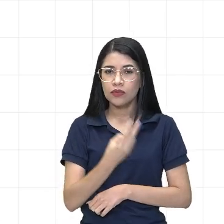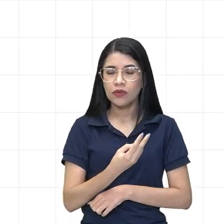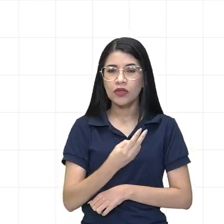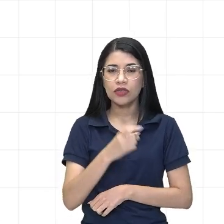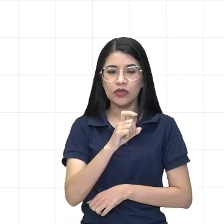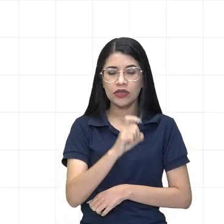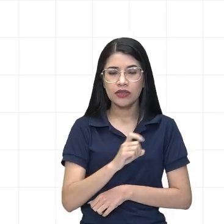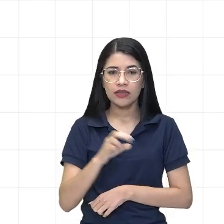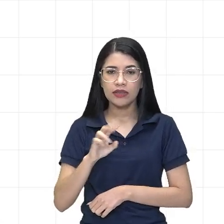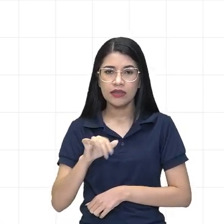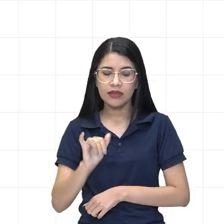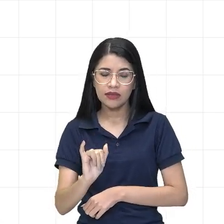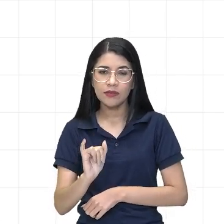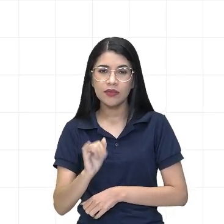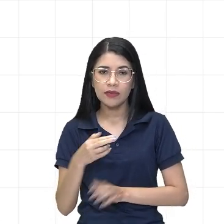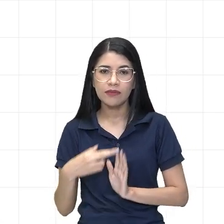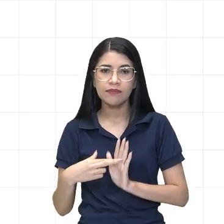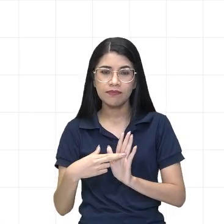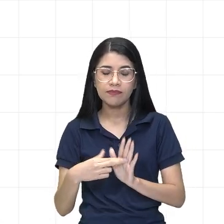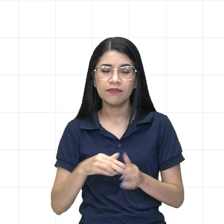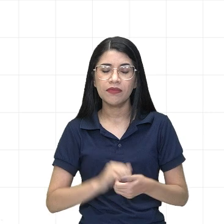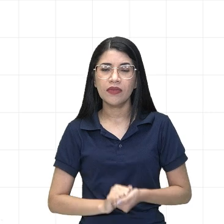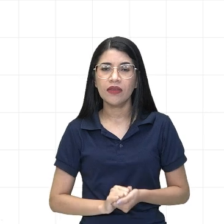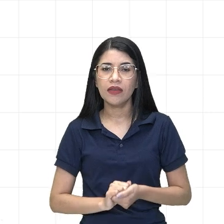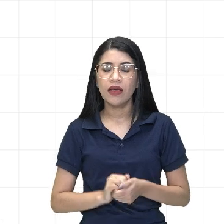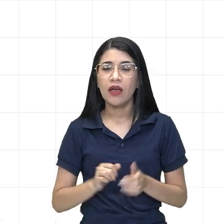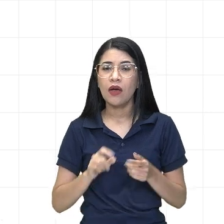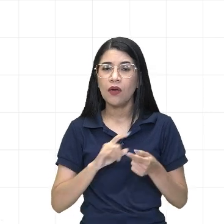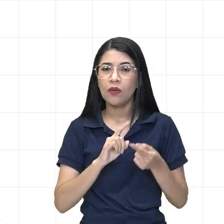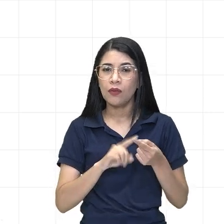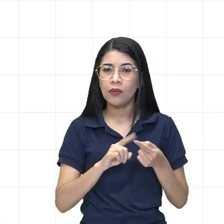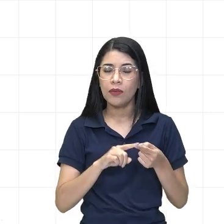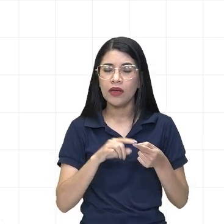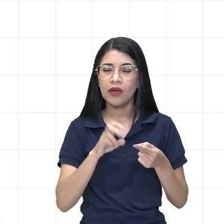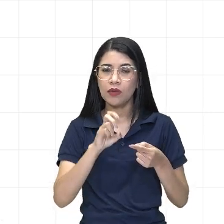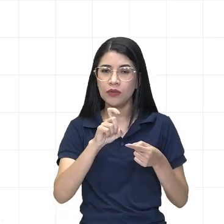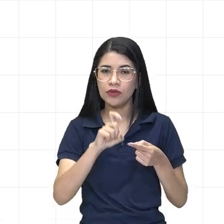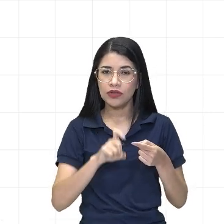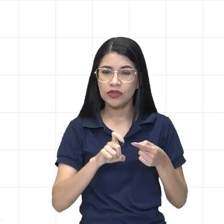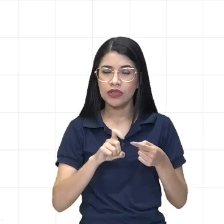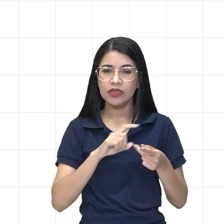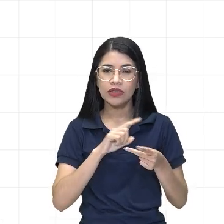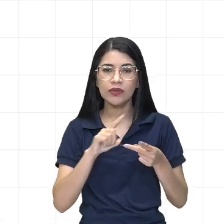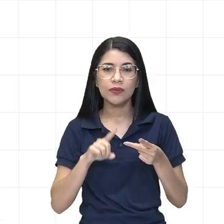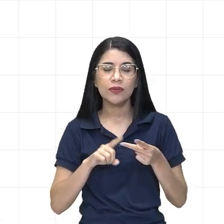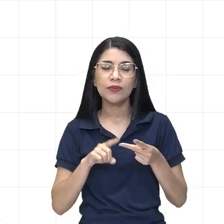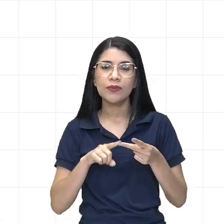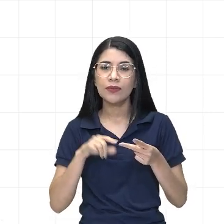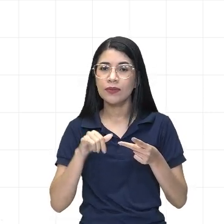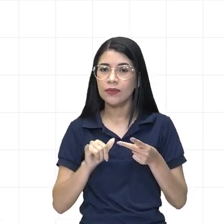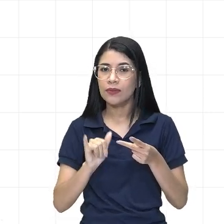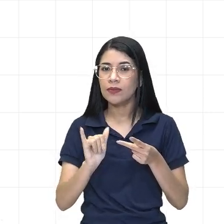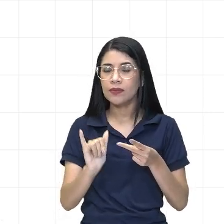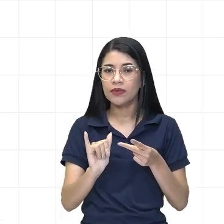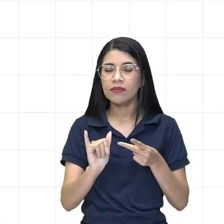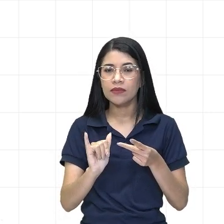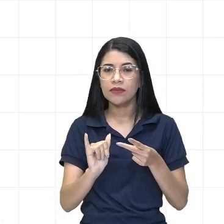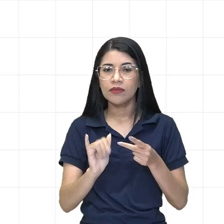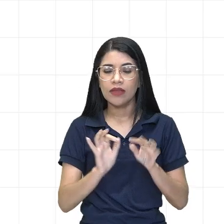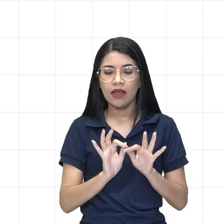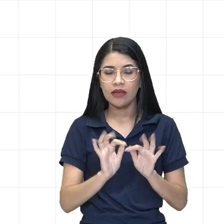e y. O primeiro número nos diz a posição no eixo x e o segundo, a posição no eixo